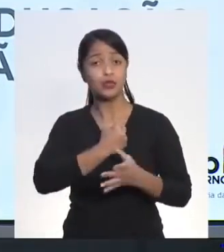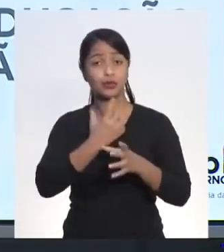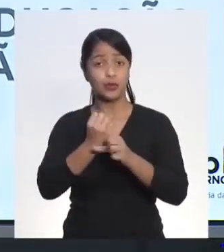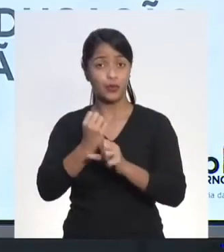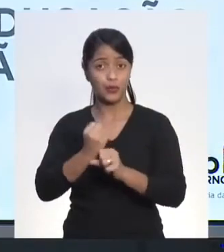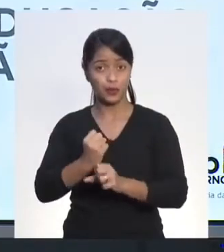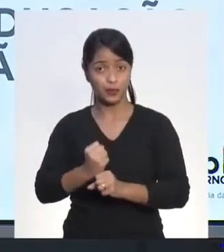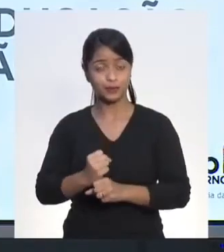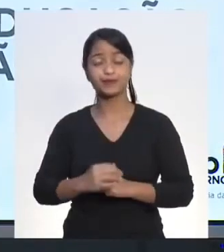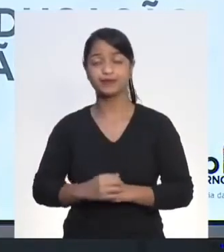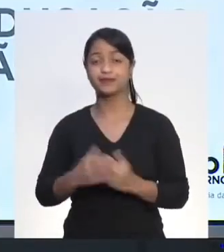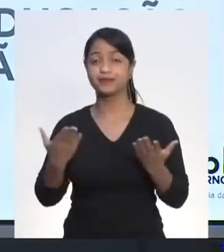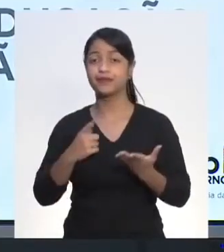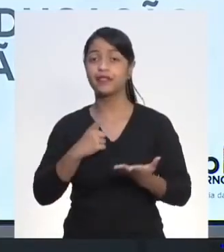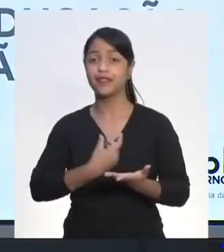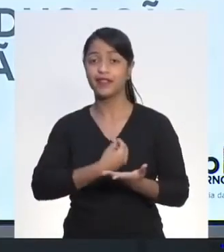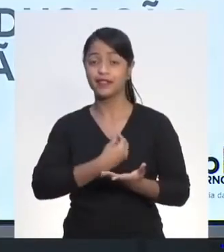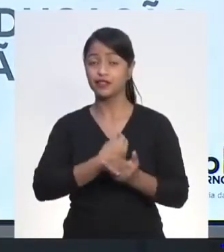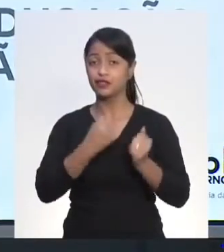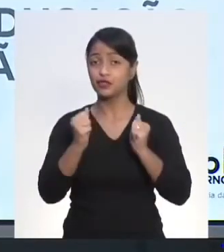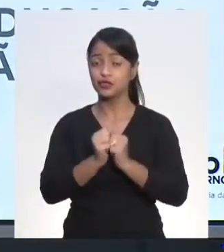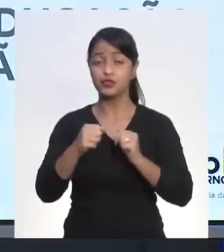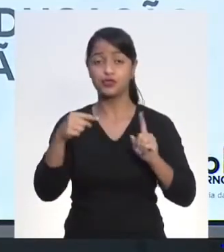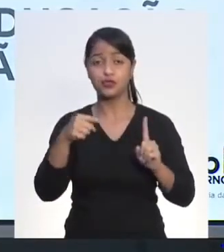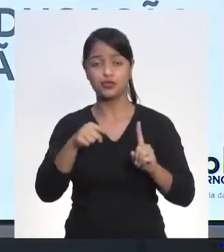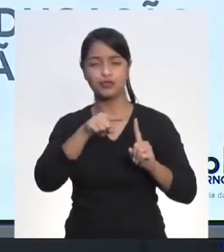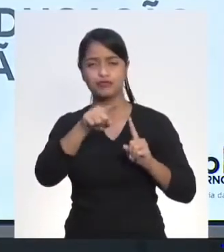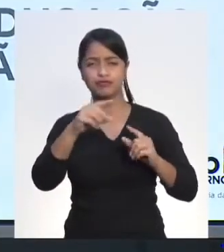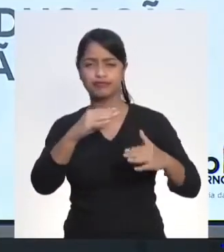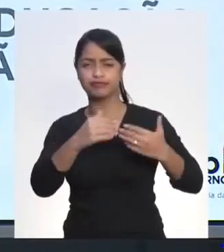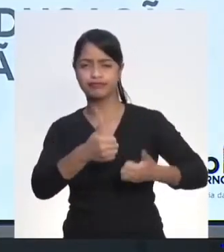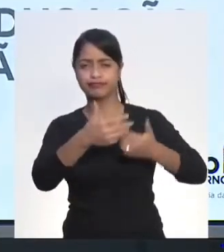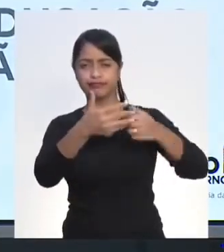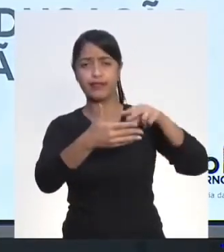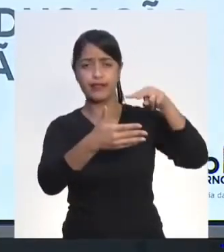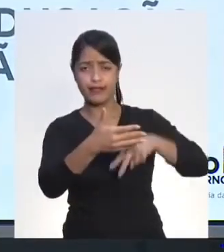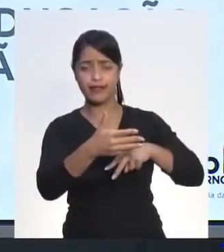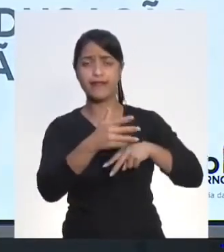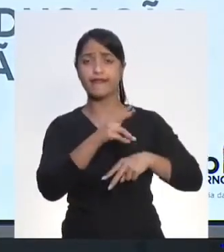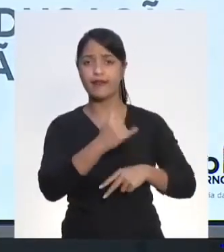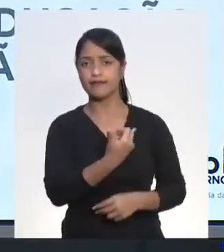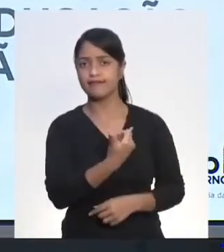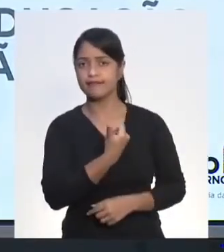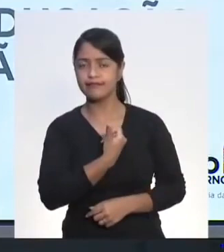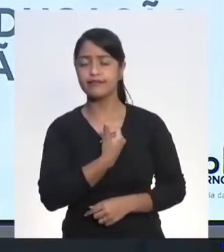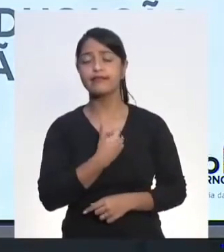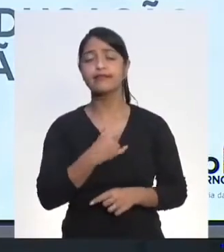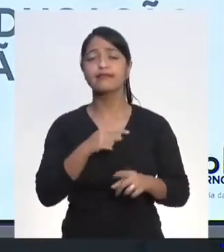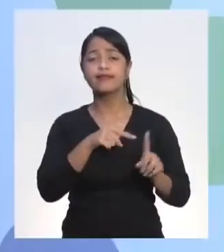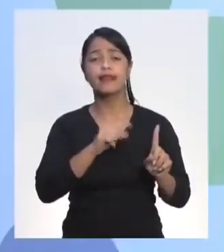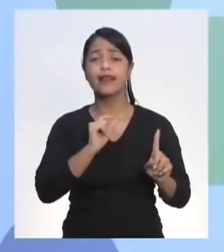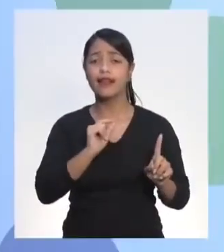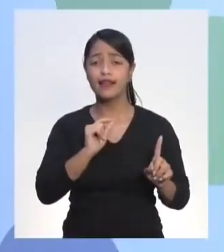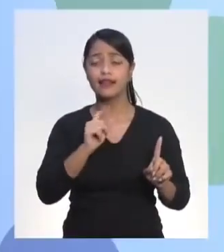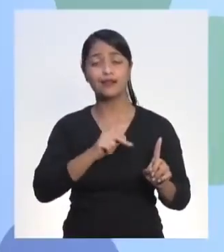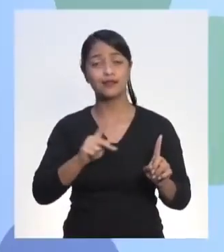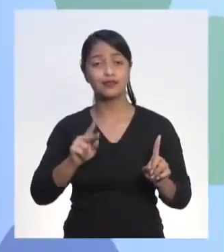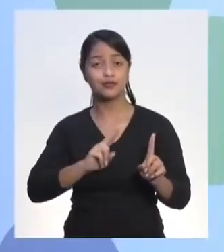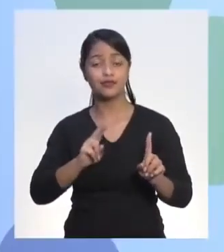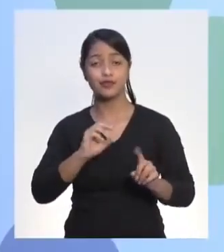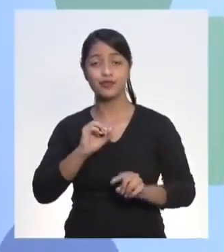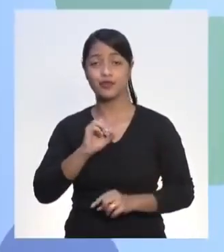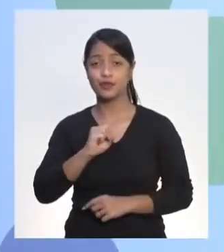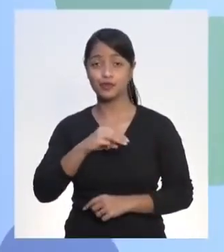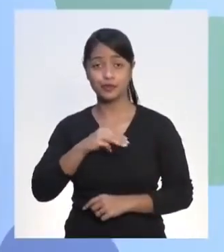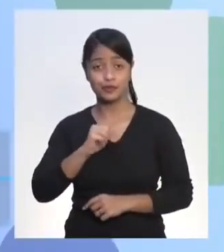para ser o porta-voz de vocês no chat, colocar o que vocês estão comentando, dizendo e, claro, perguntando, professor Osmar. Olá,